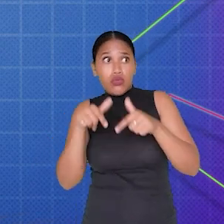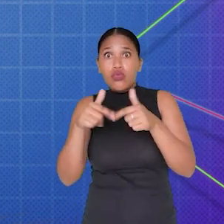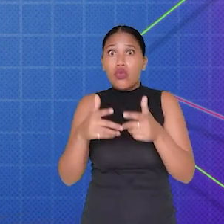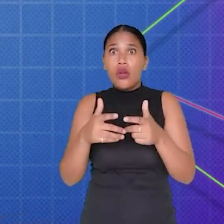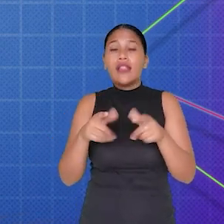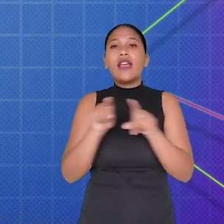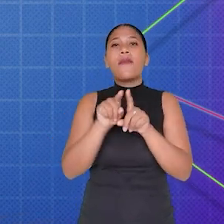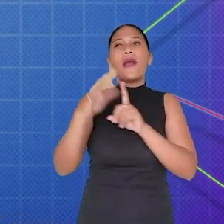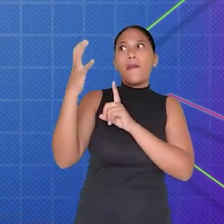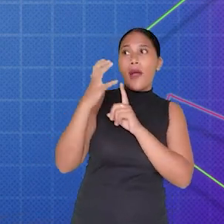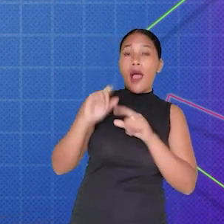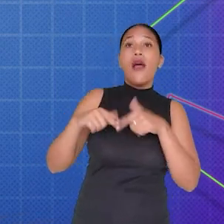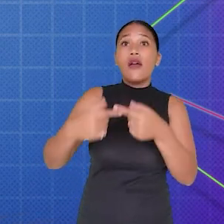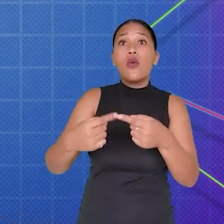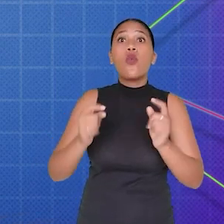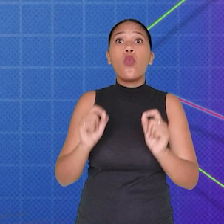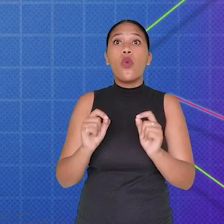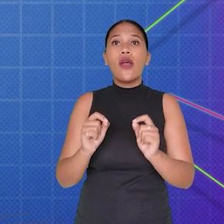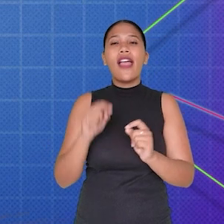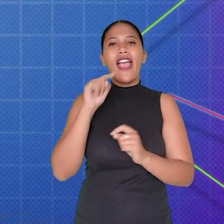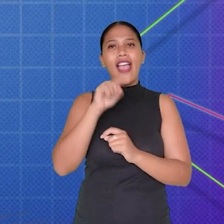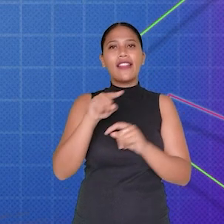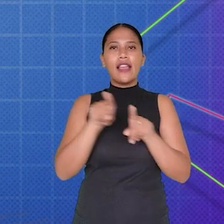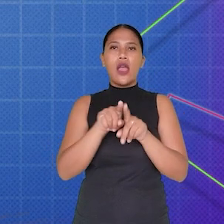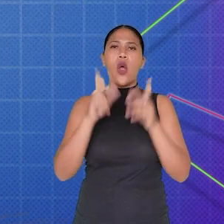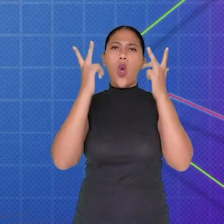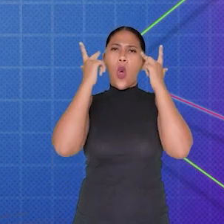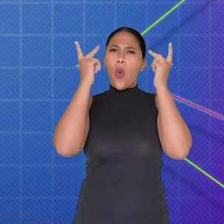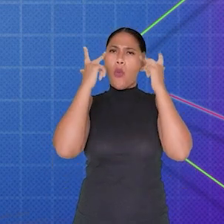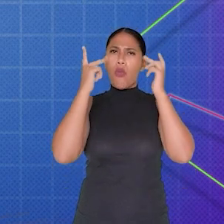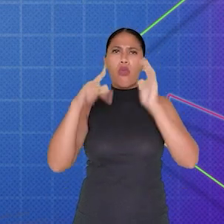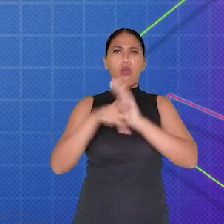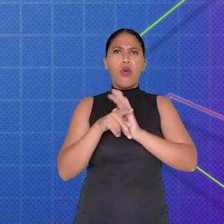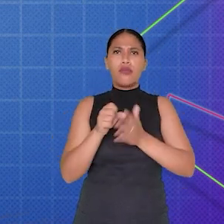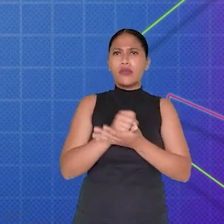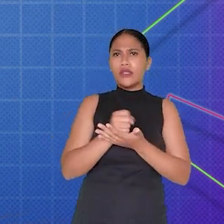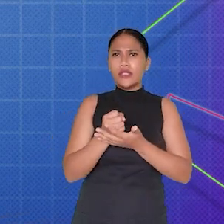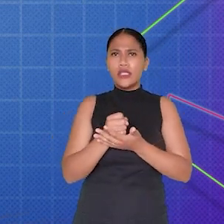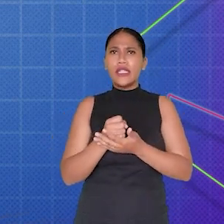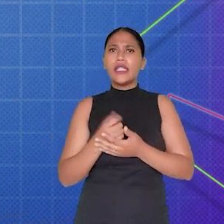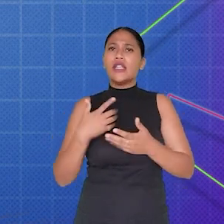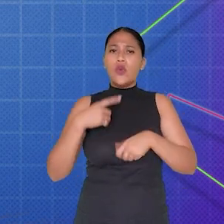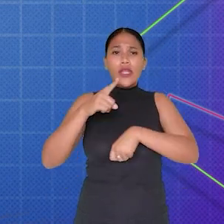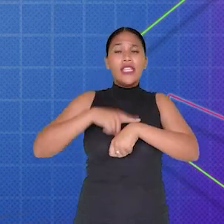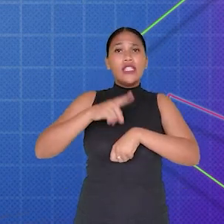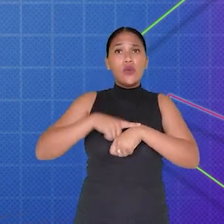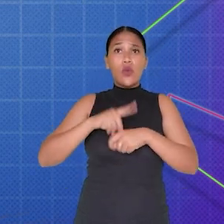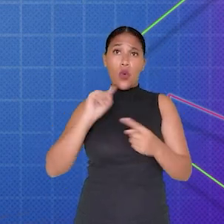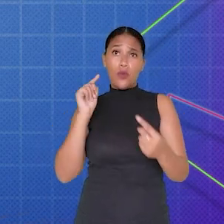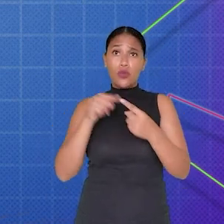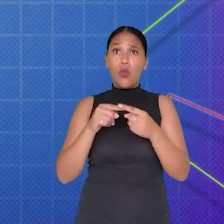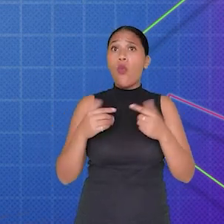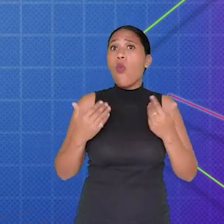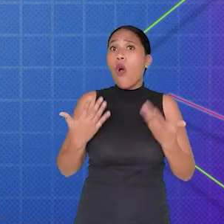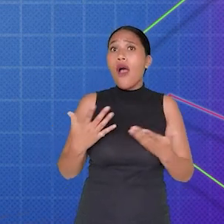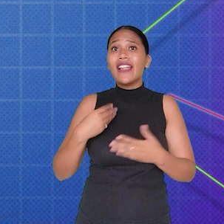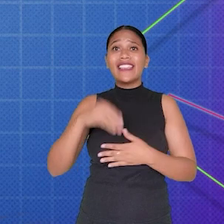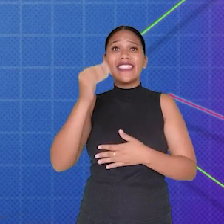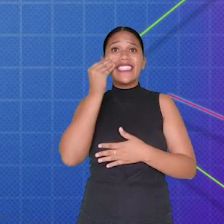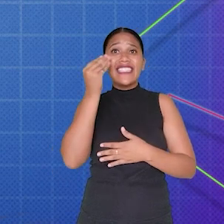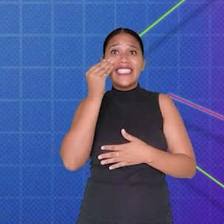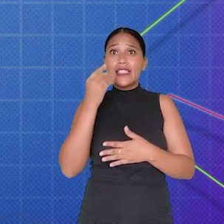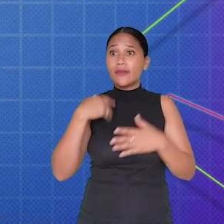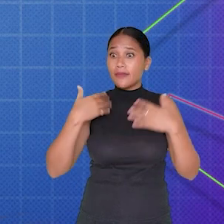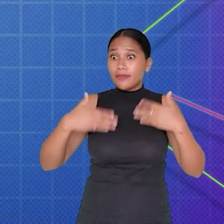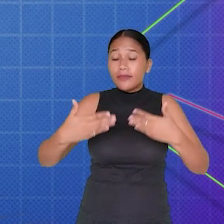da reação e outros indicadores de habilidade. Essa abordagem é comum em jogos de corrida e jogos de ritmo, onde o objetivo